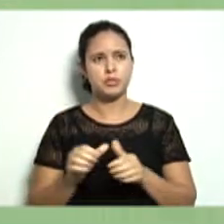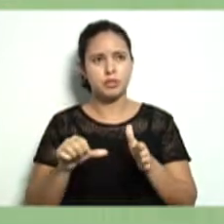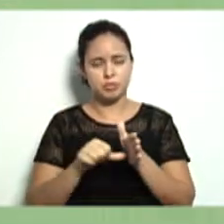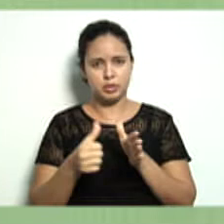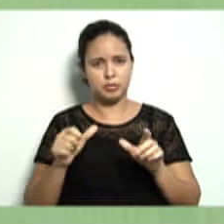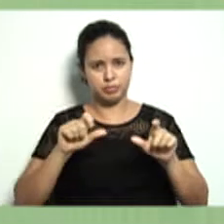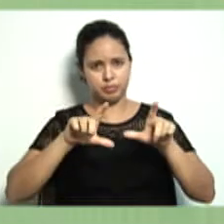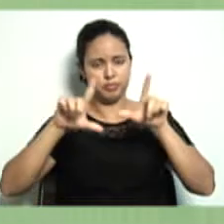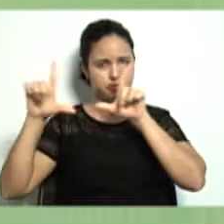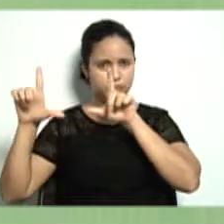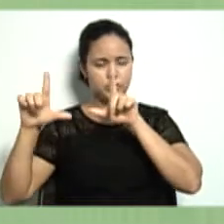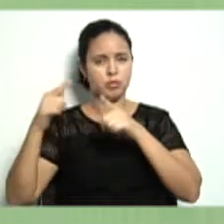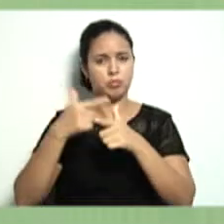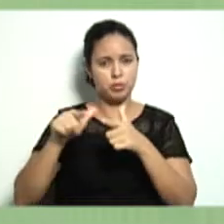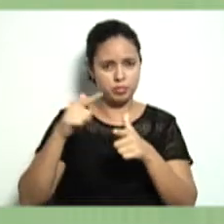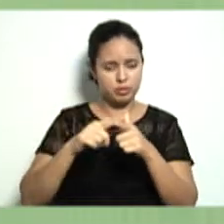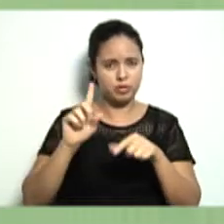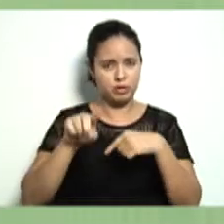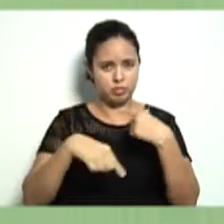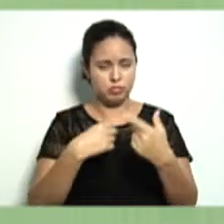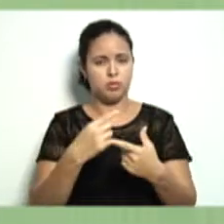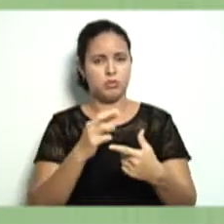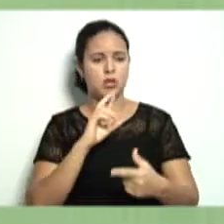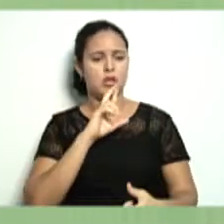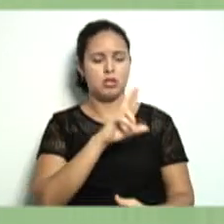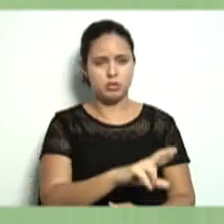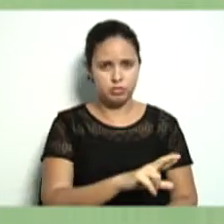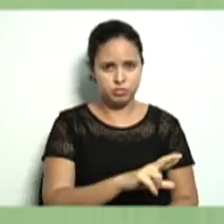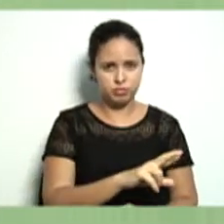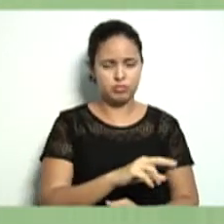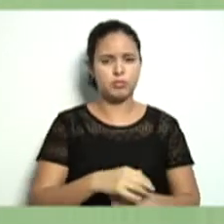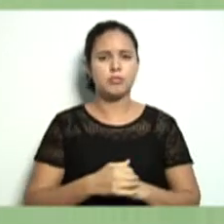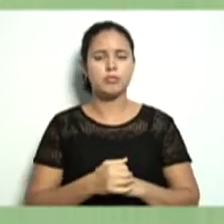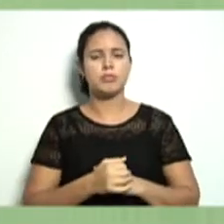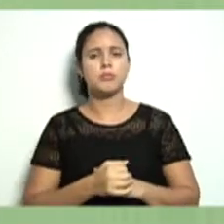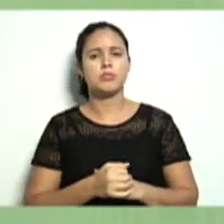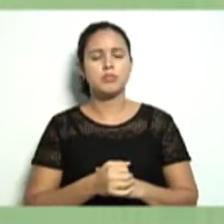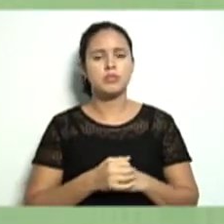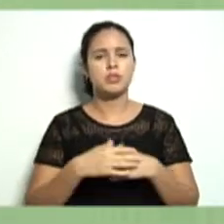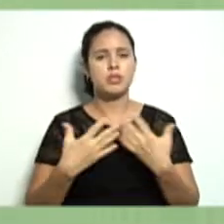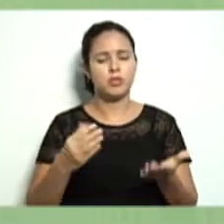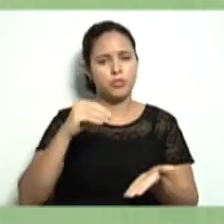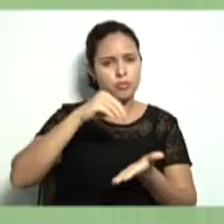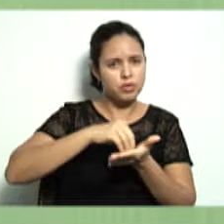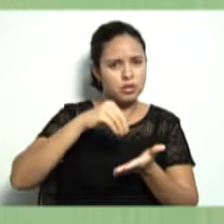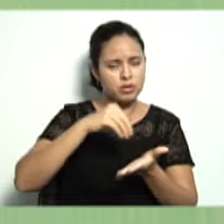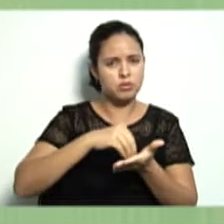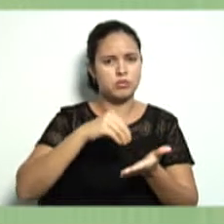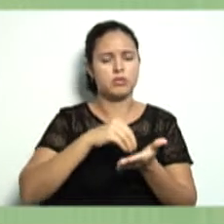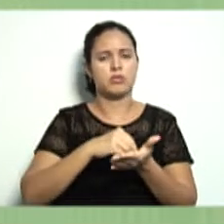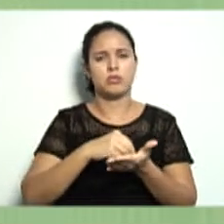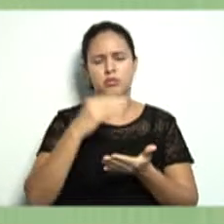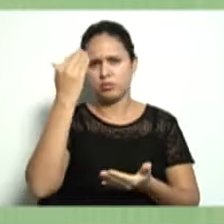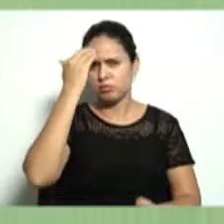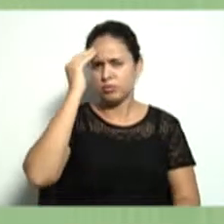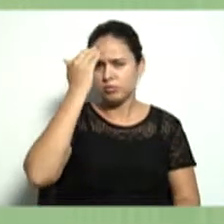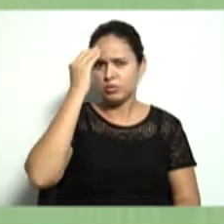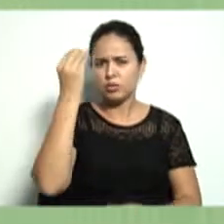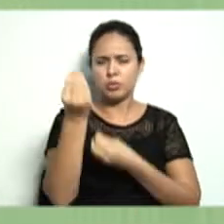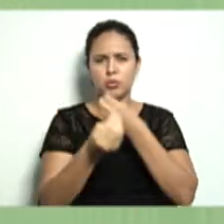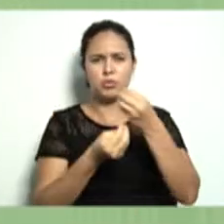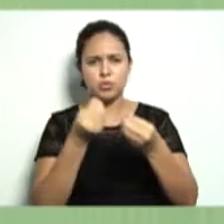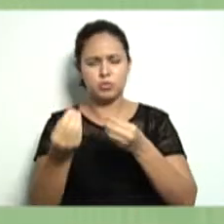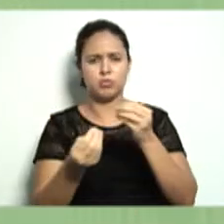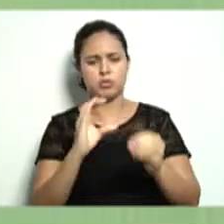gente mostra o problema e depois a gente vai para a solução. Algum dos problemas é a falta do conhecimento sobre o que é cooperativismo.